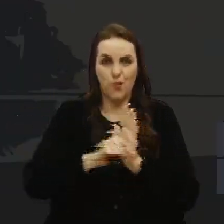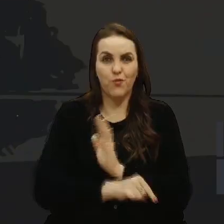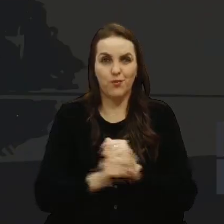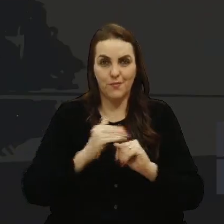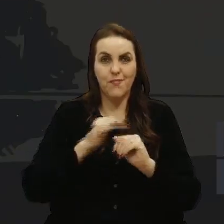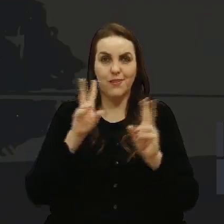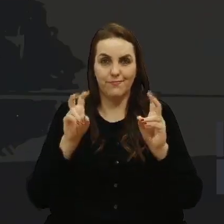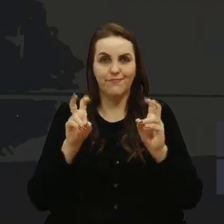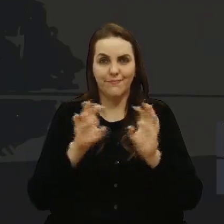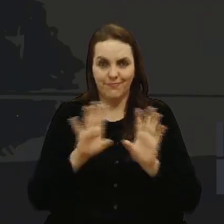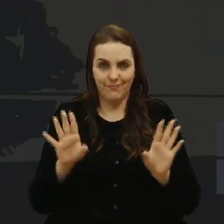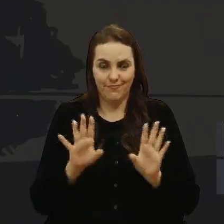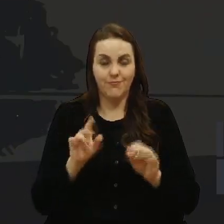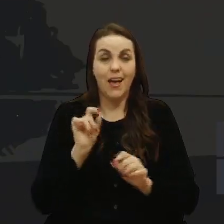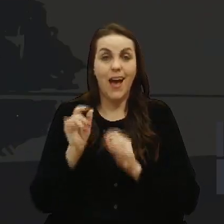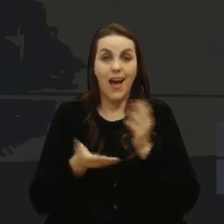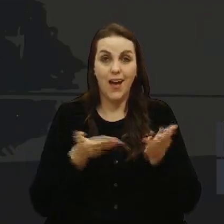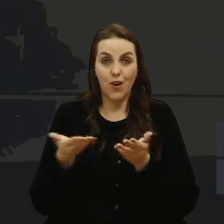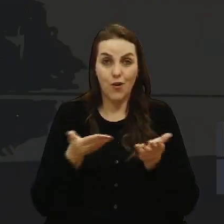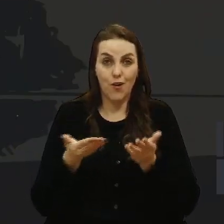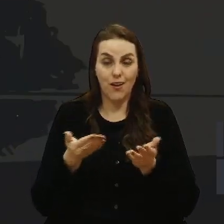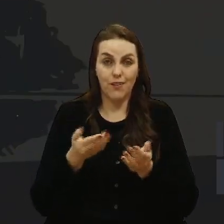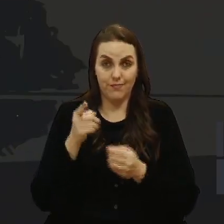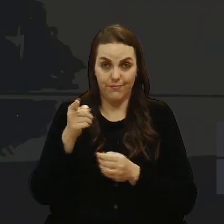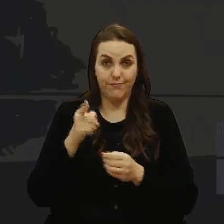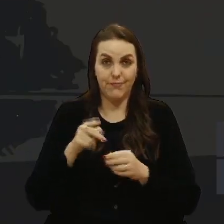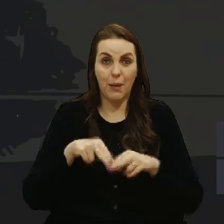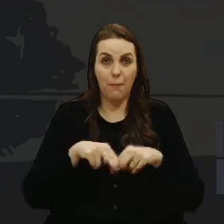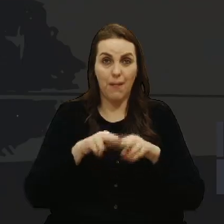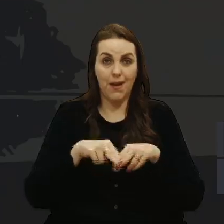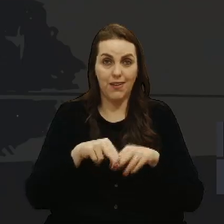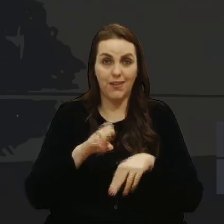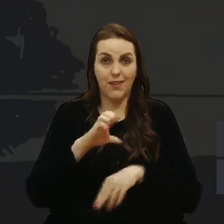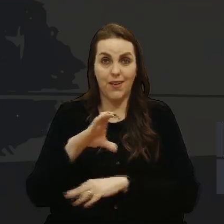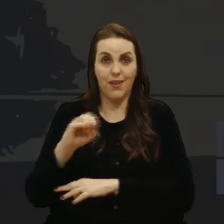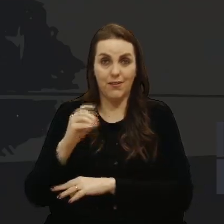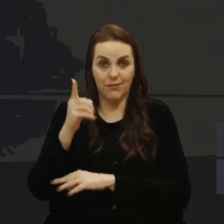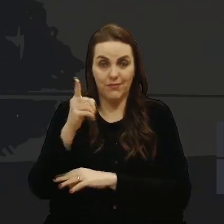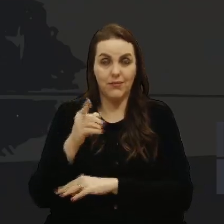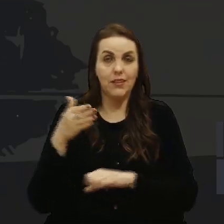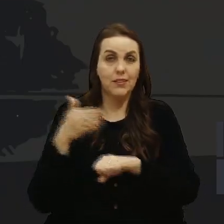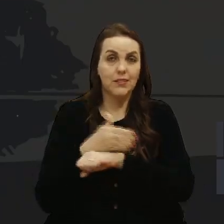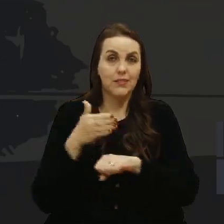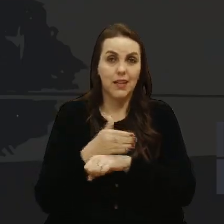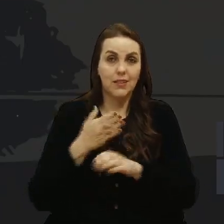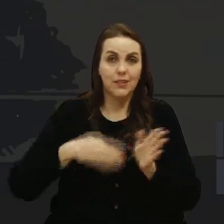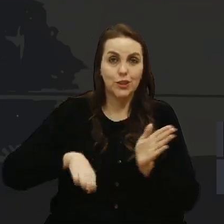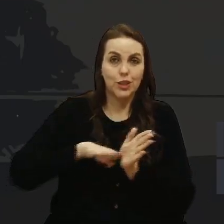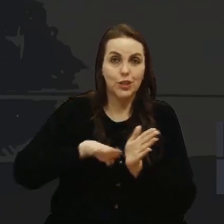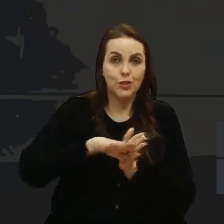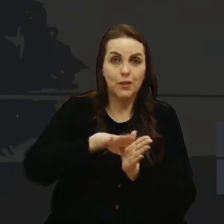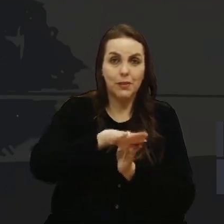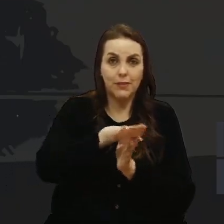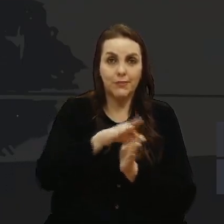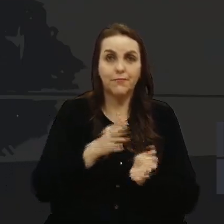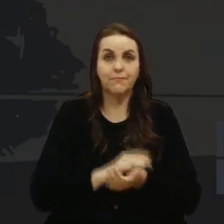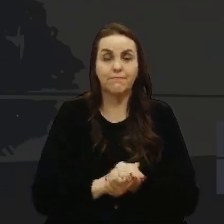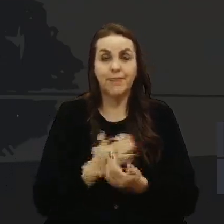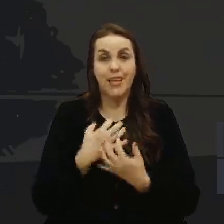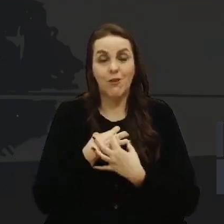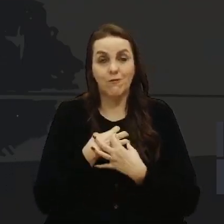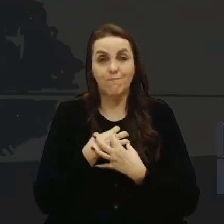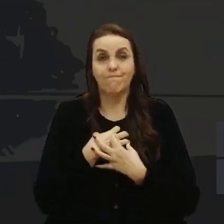atual situação do Ecopark. Aqui é a entrada pelo estacionamento. E eu